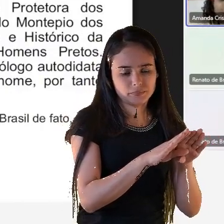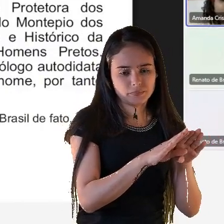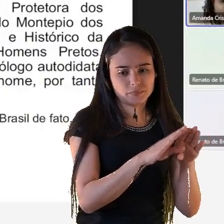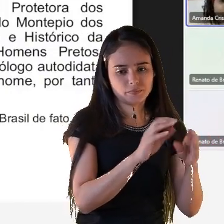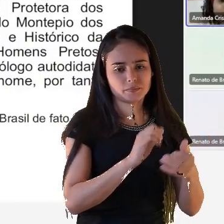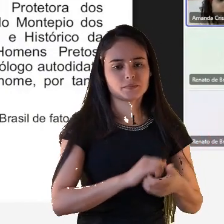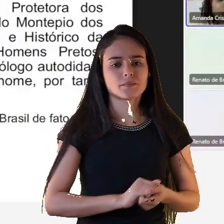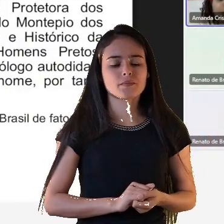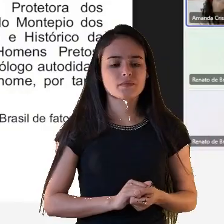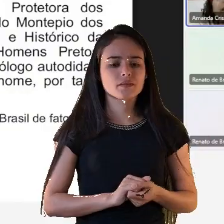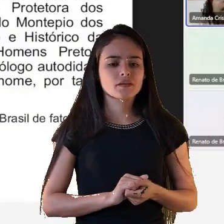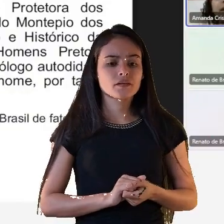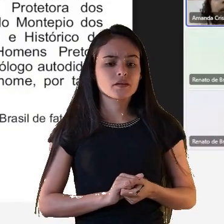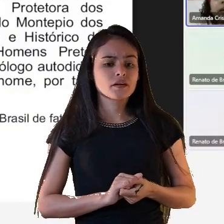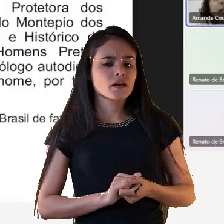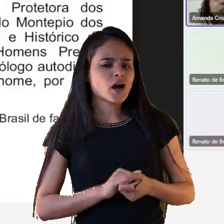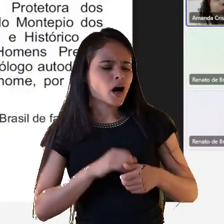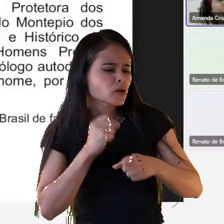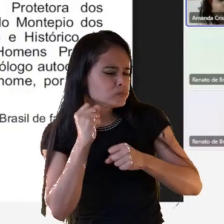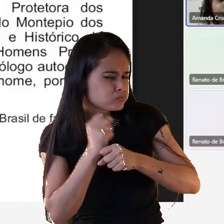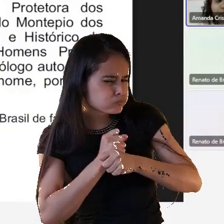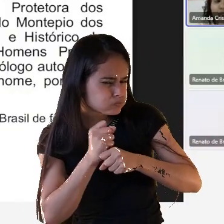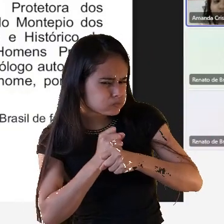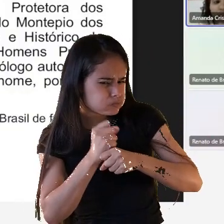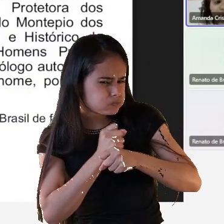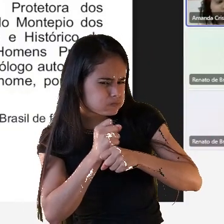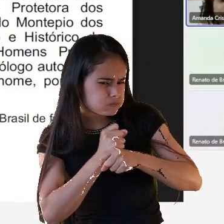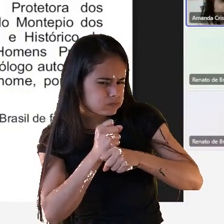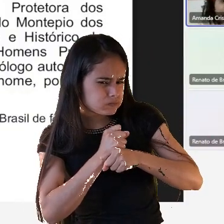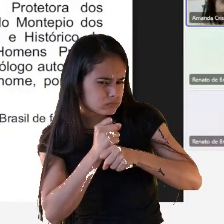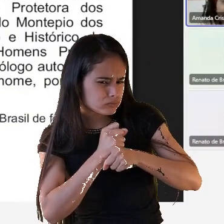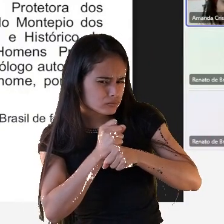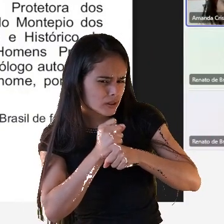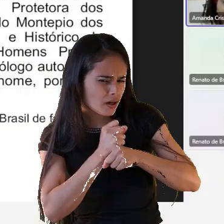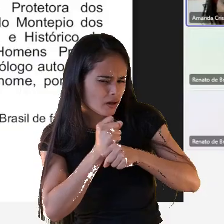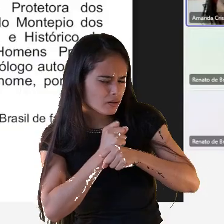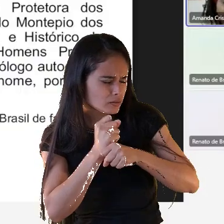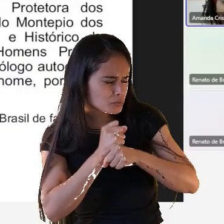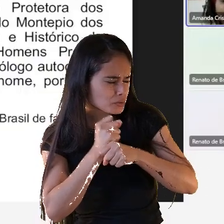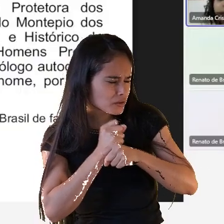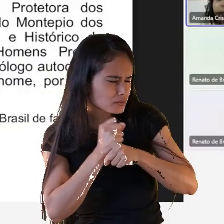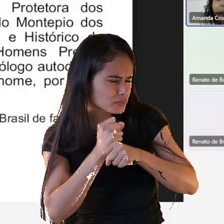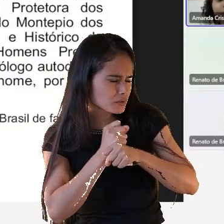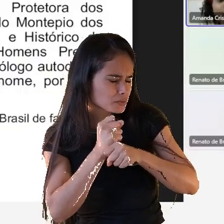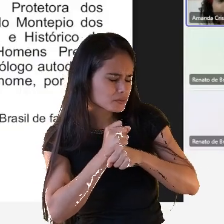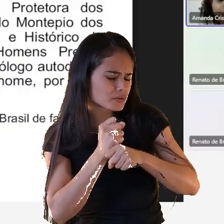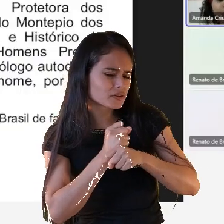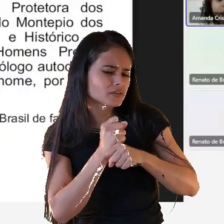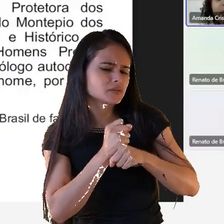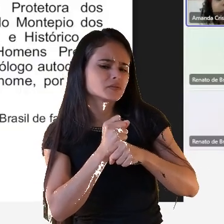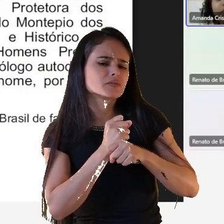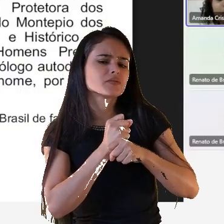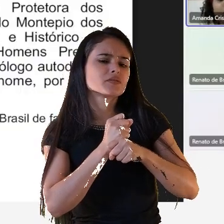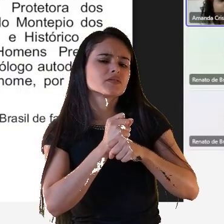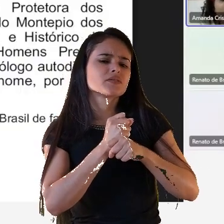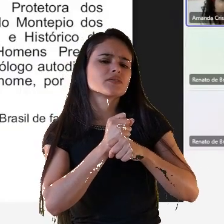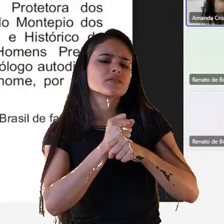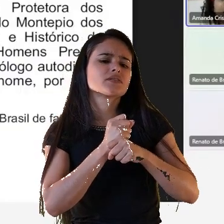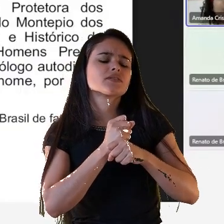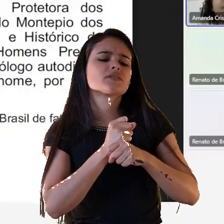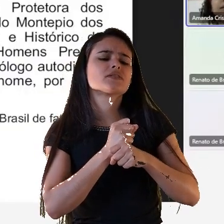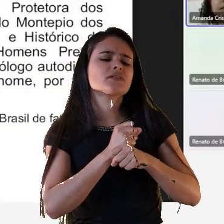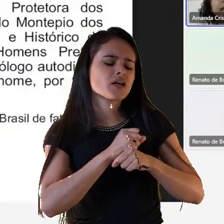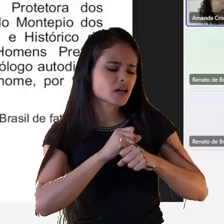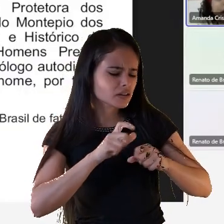durante anos, né, totalmente invisibilizado pela história. E agora, muito recentemente, que ele